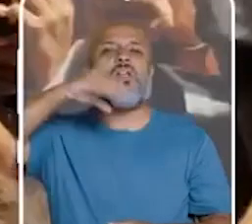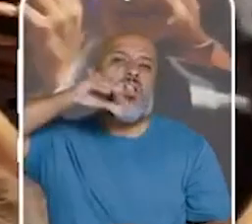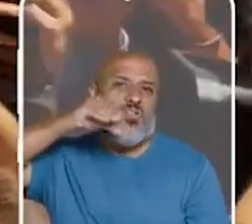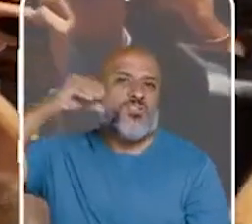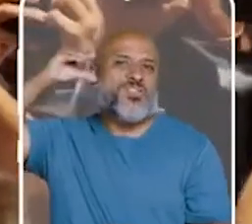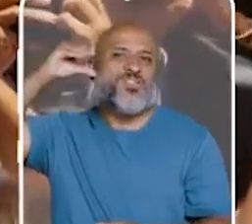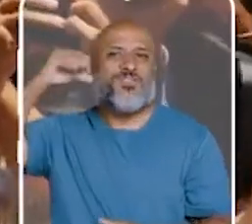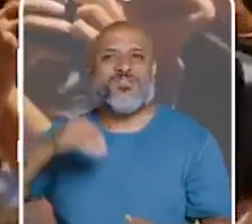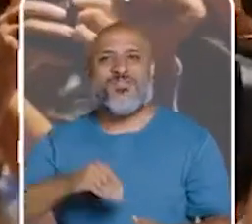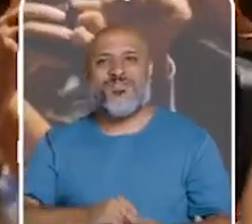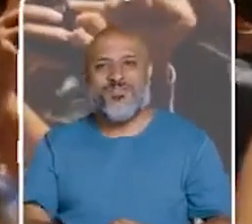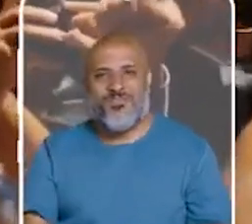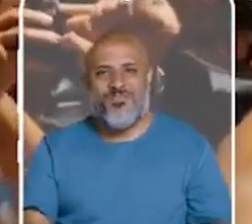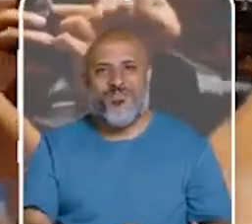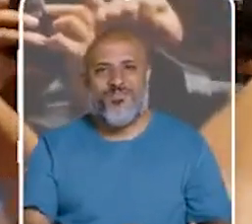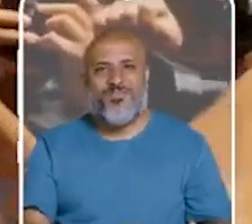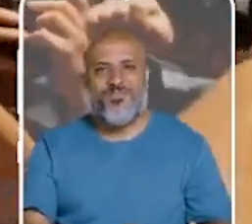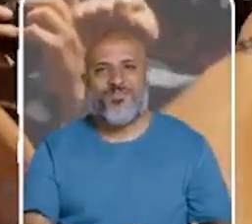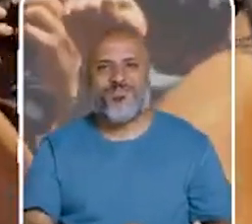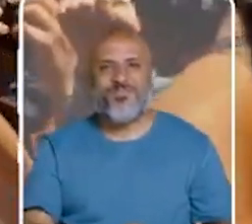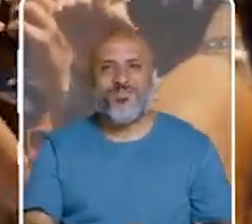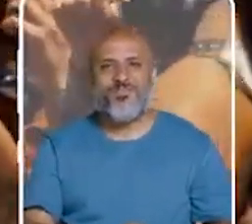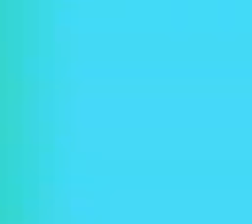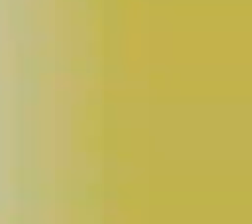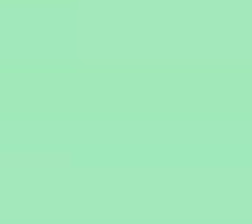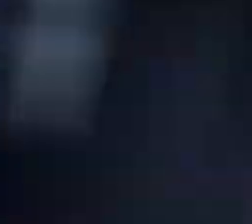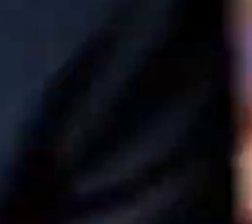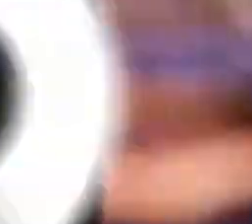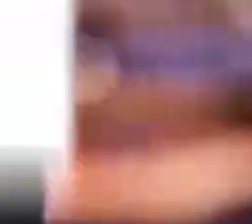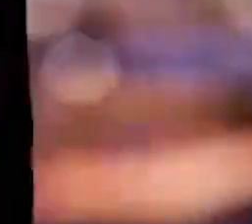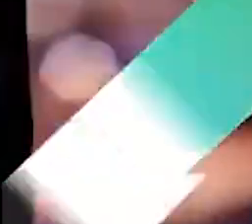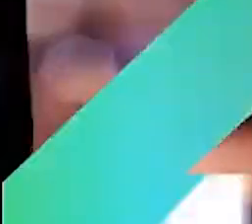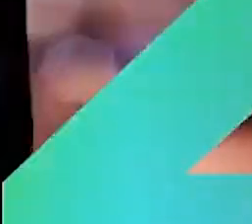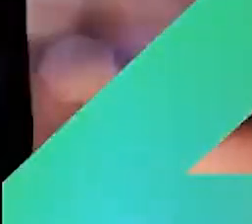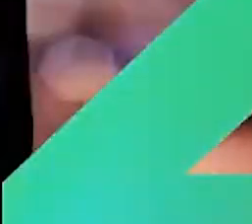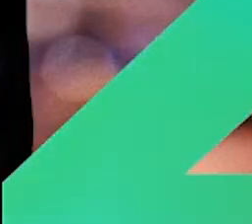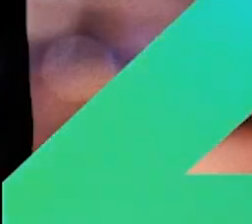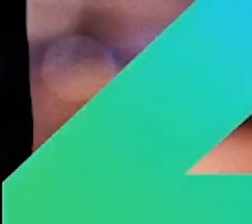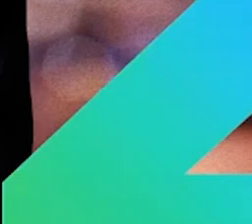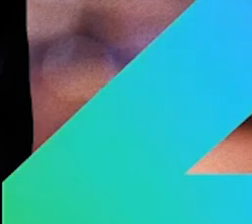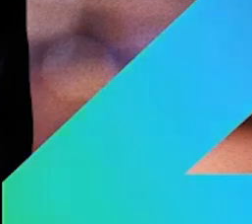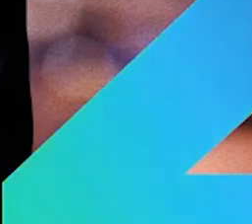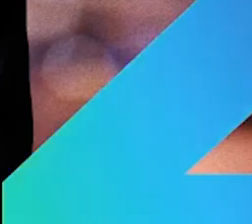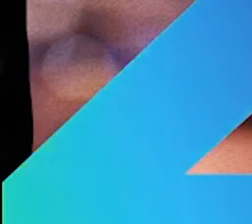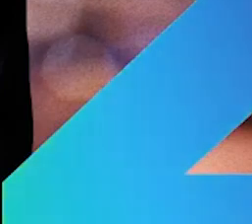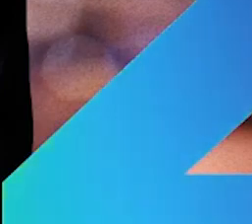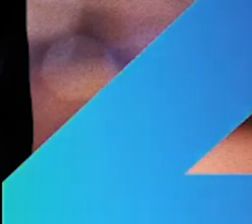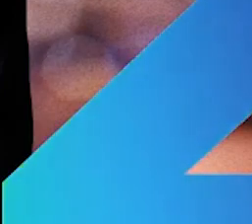Brasil prefere Ciro. Brasil, Brasil, Brasil, Brasil, Brasil, Brasil.